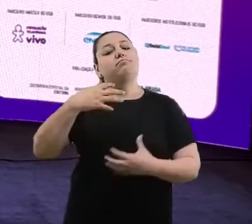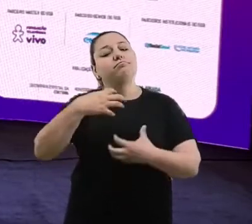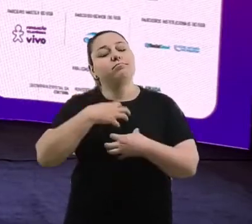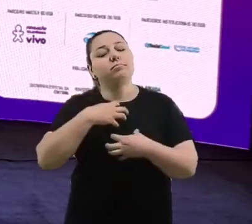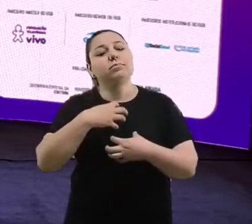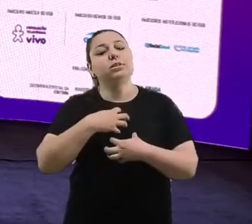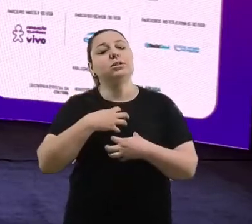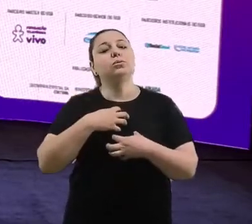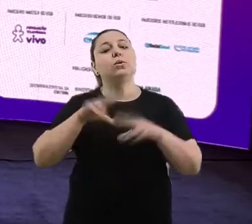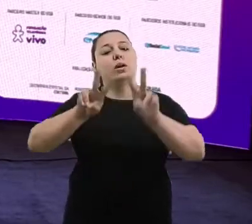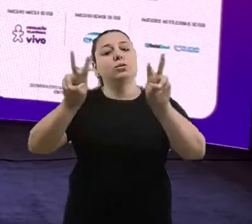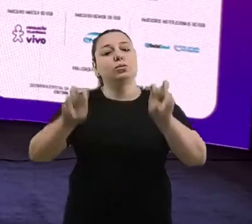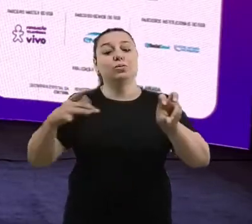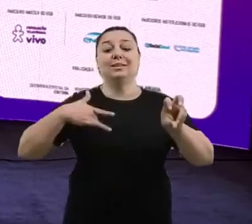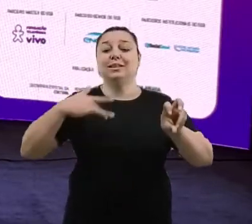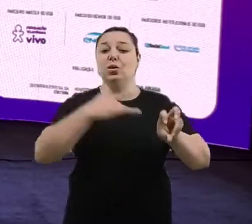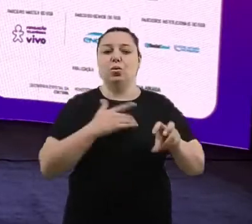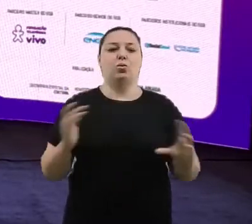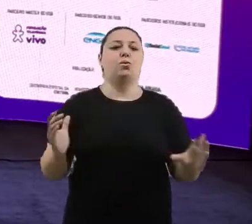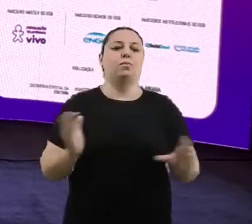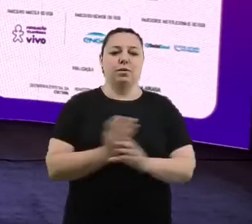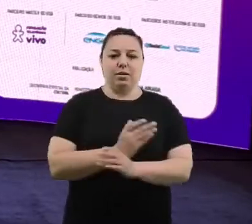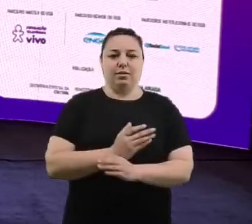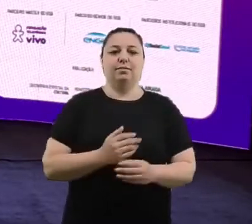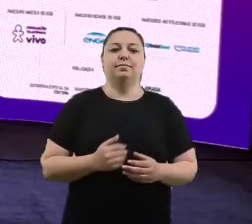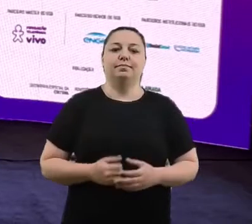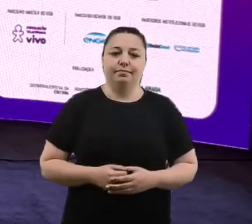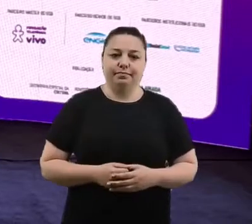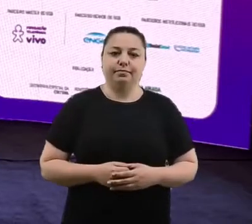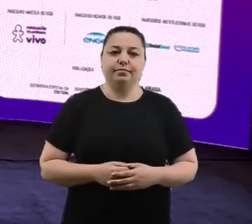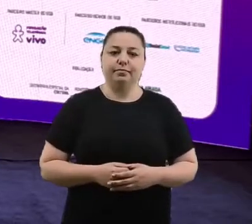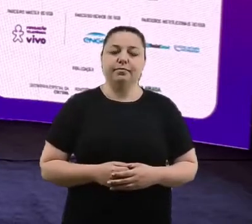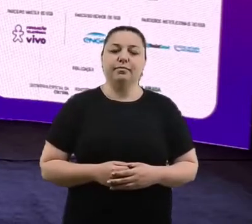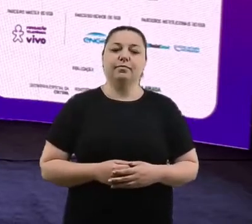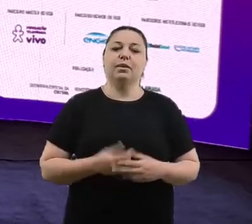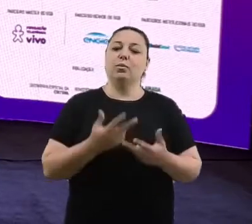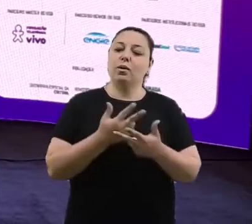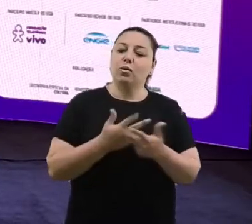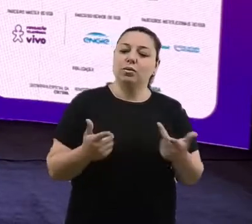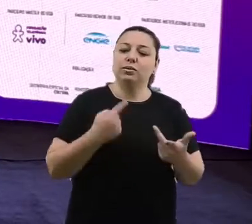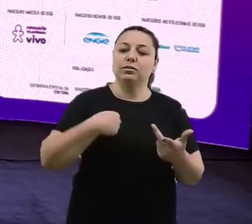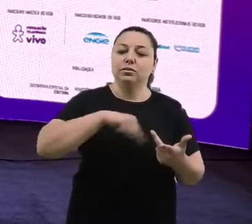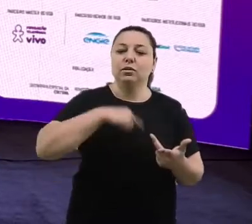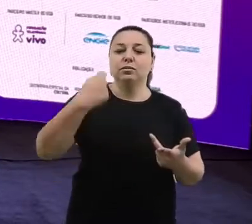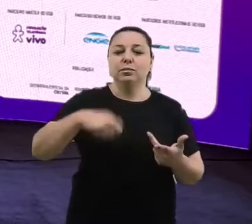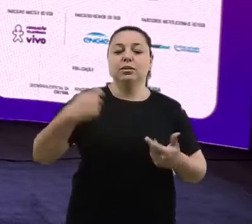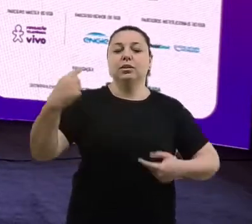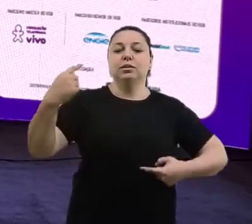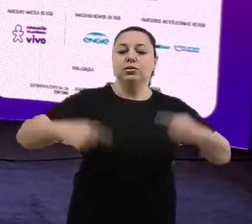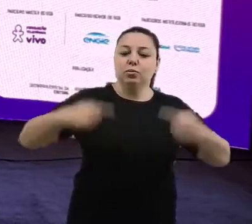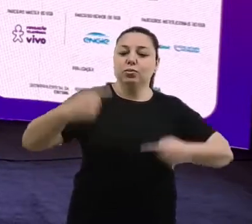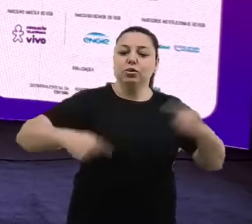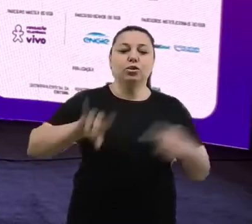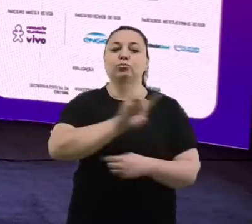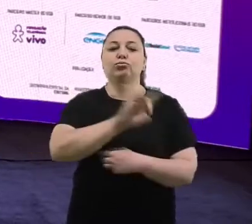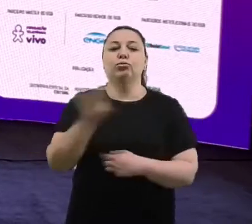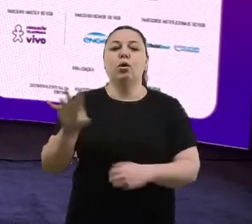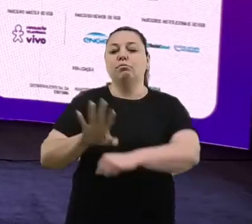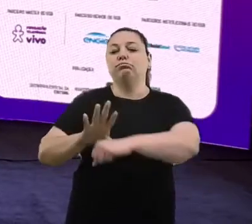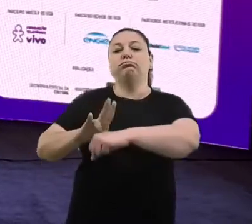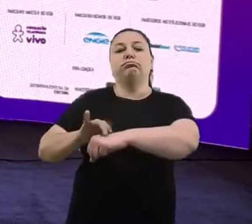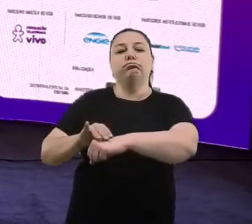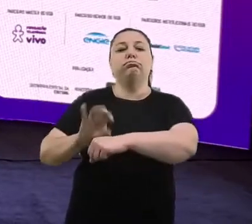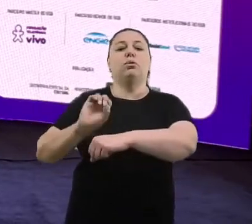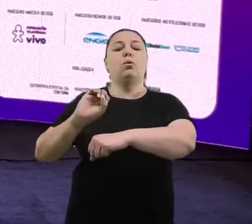saúde integral, no que a gente tem que discutir não somente a doença ou os transtornos mentais, mas